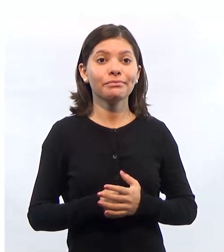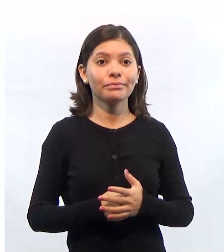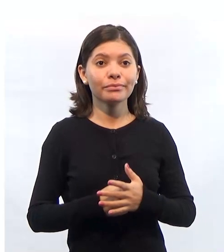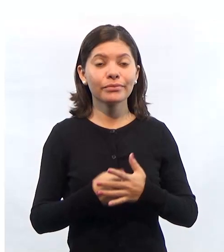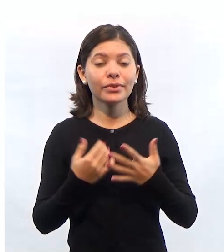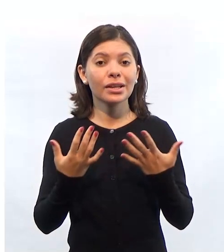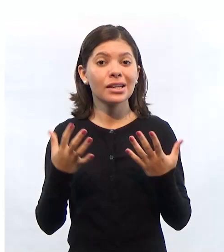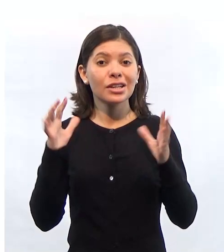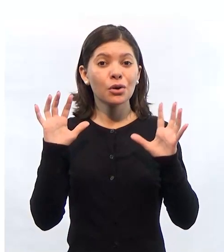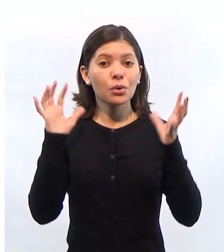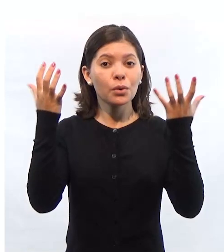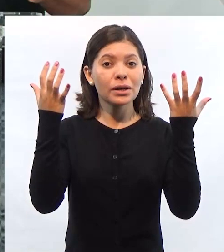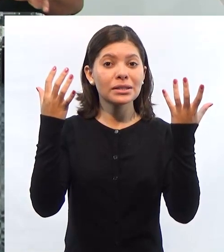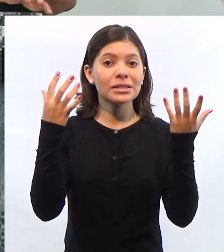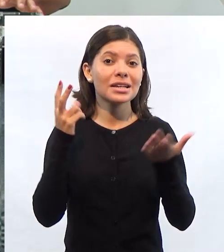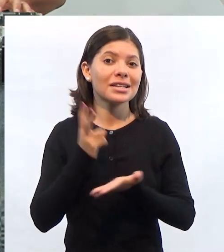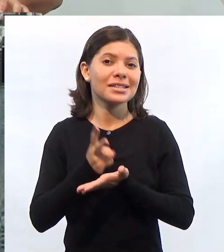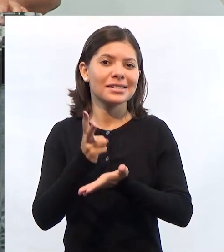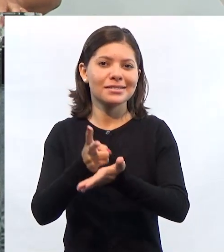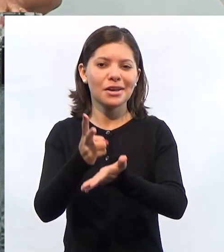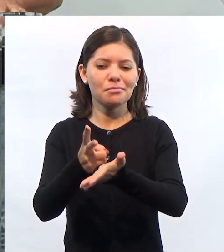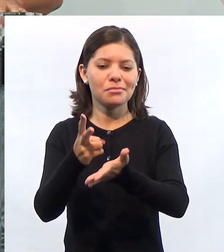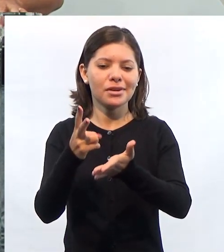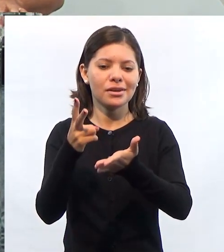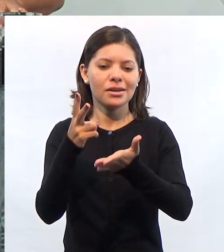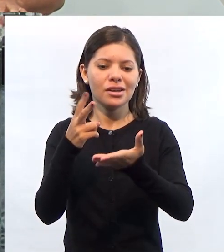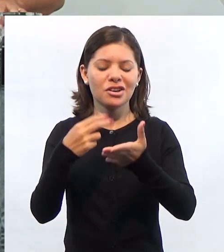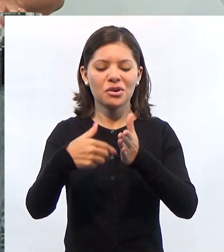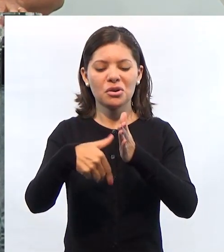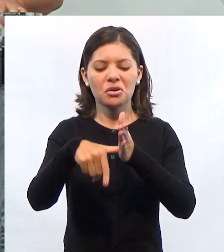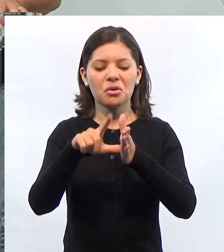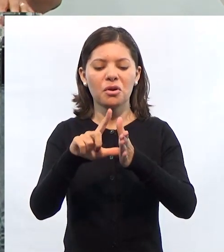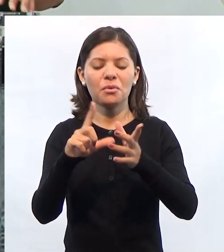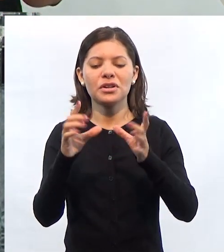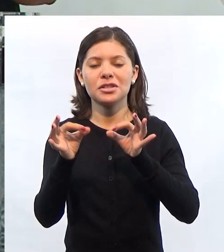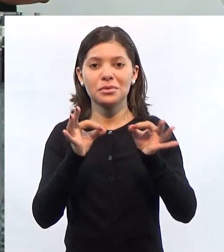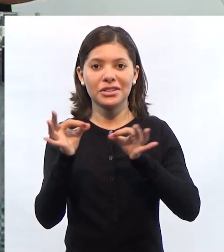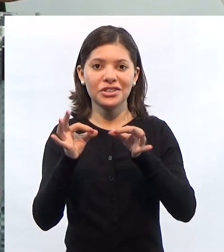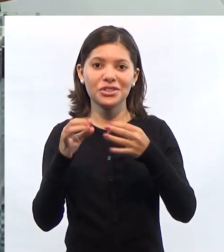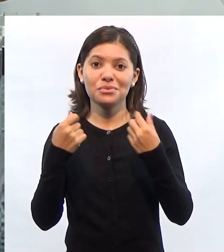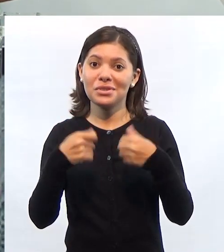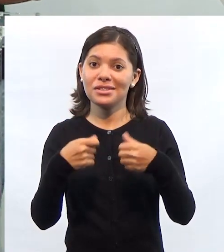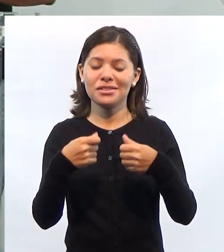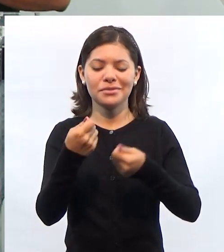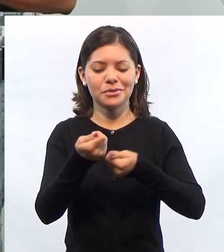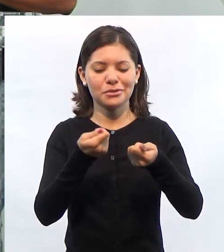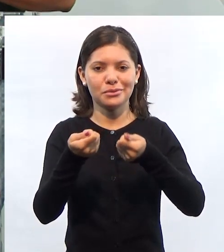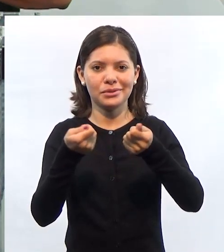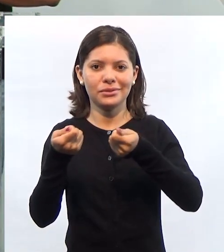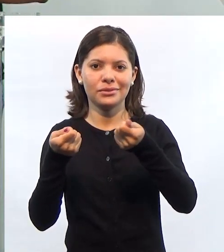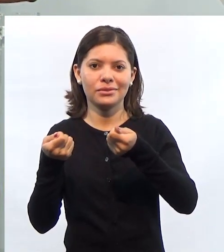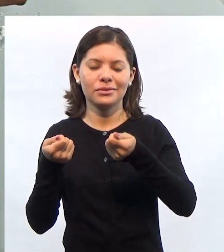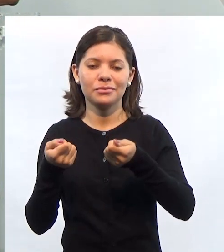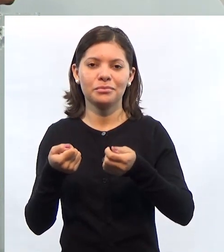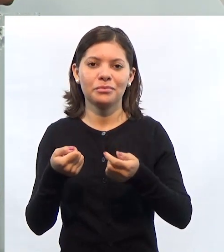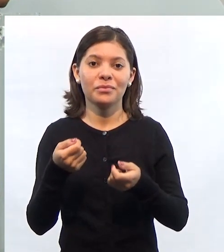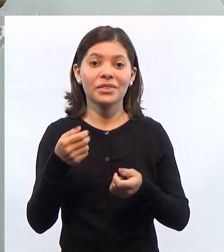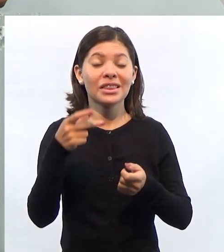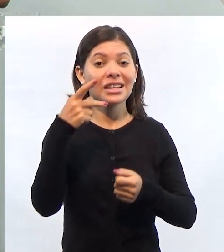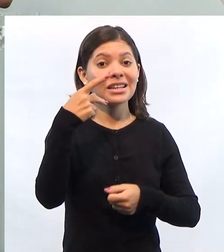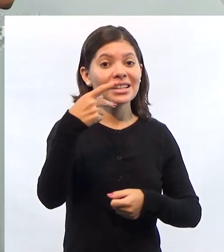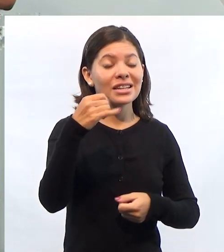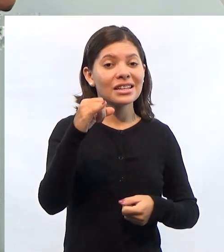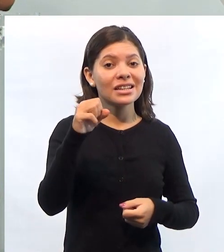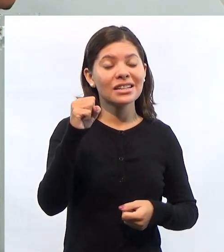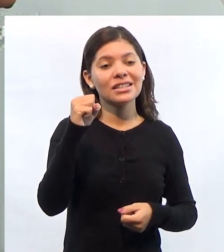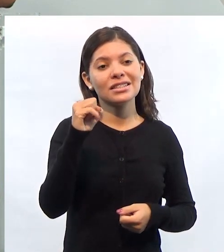se as coisas sempre ocorresse da forma como havia sido planejada não tinha necessidade de você fazer um controle se